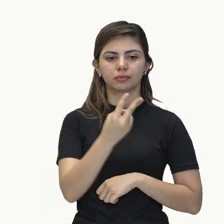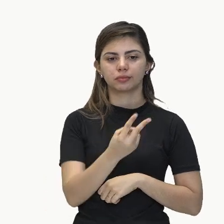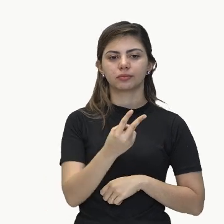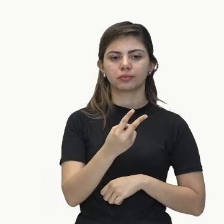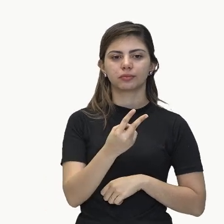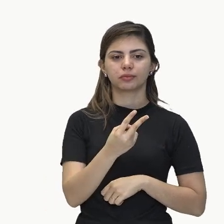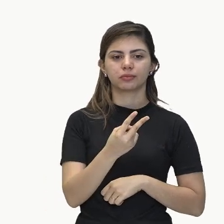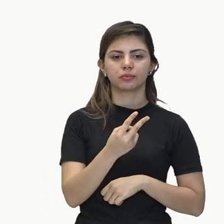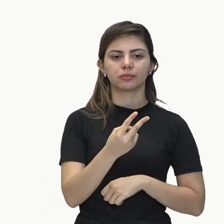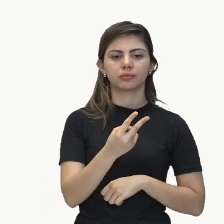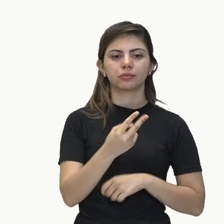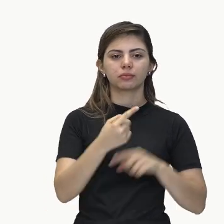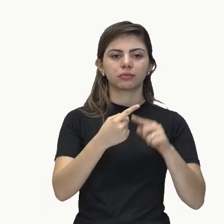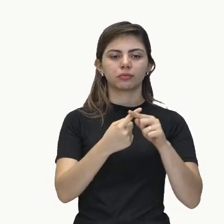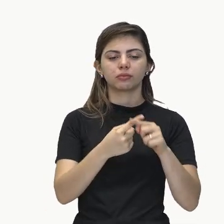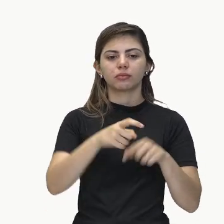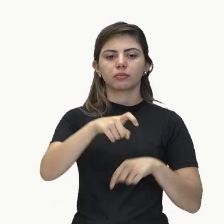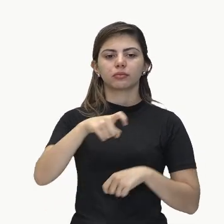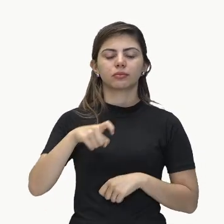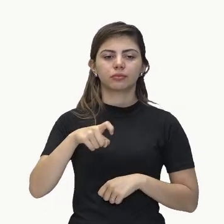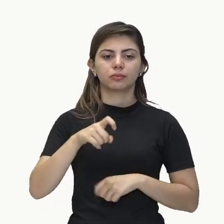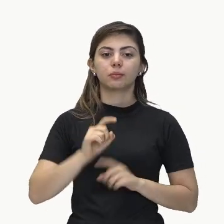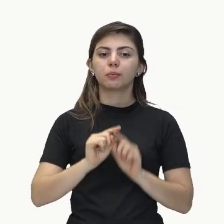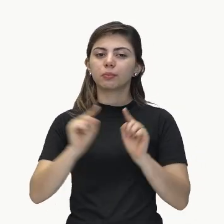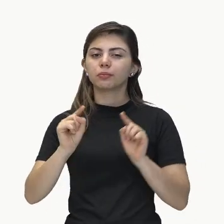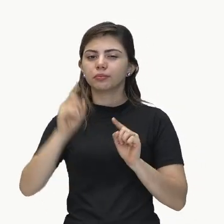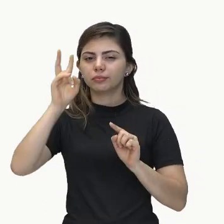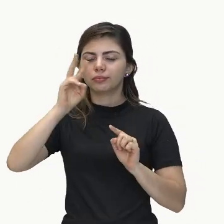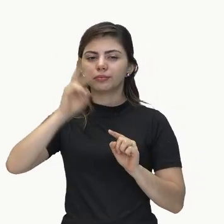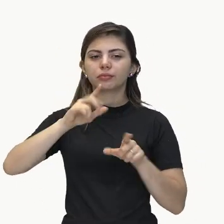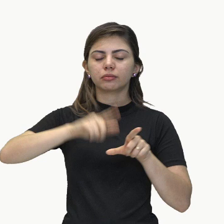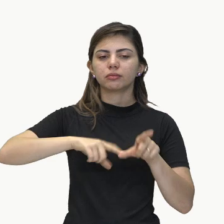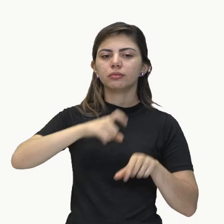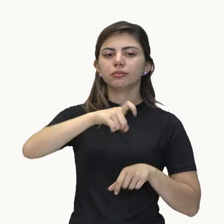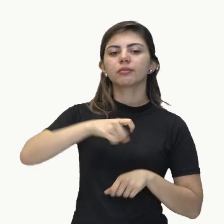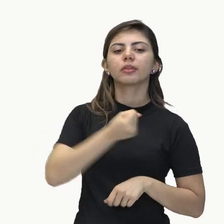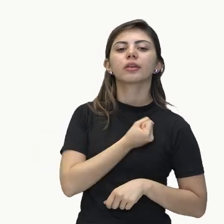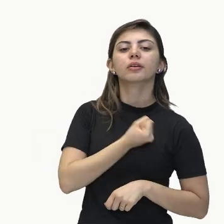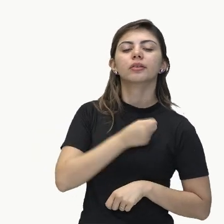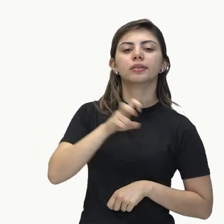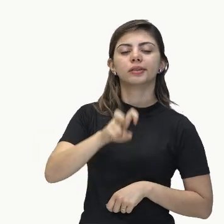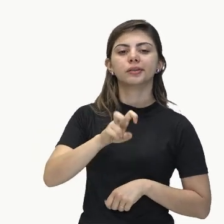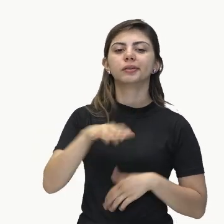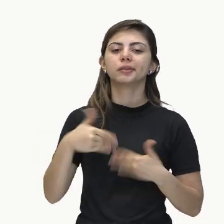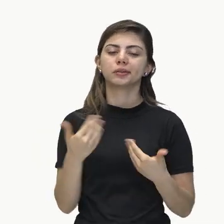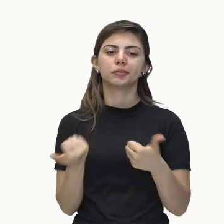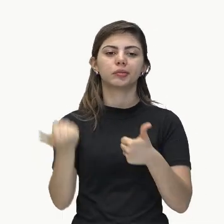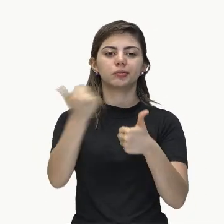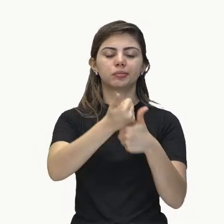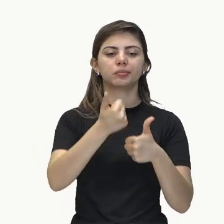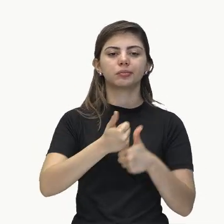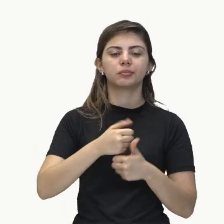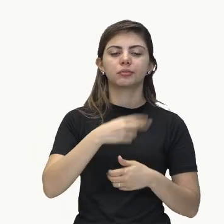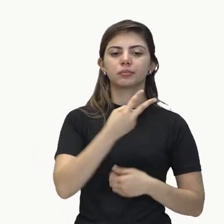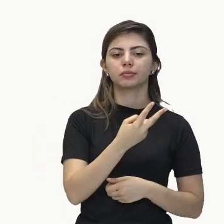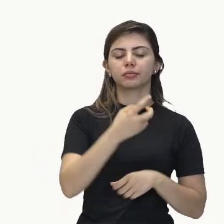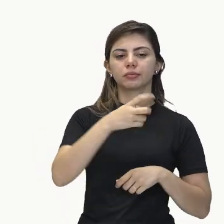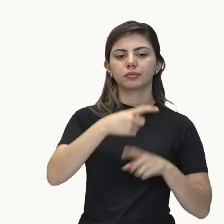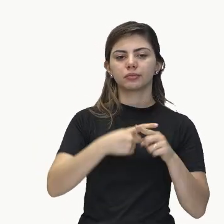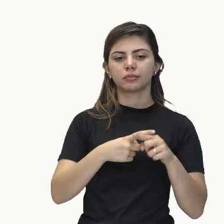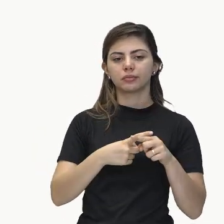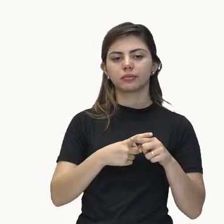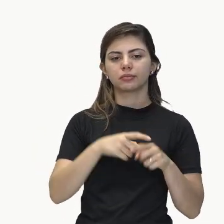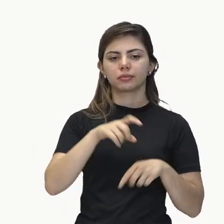2 vezes x, porém o meu x é 5. Então, é 2 vezes 5, mais